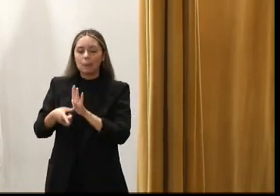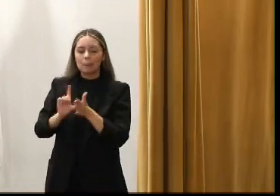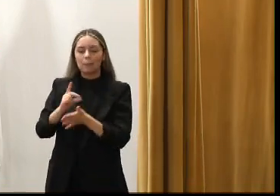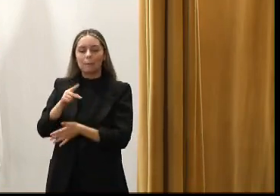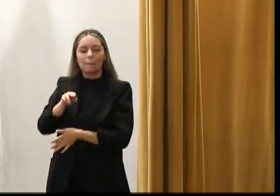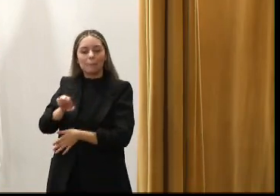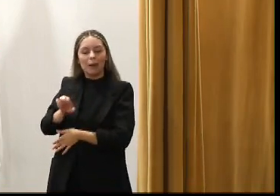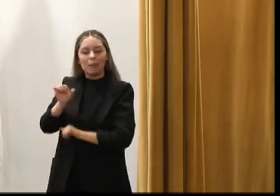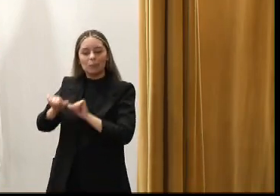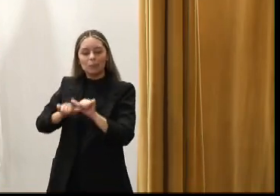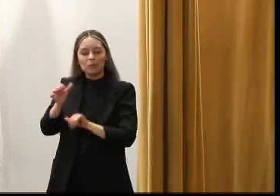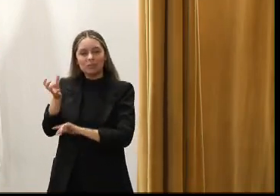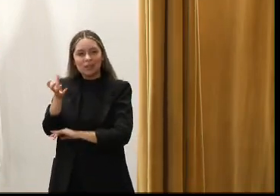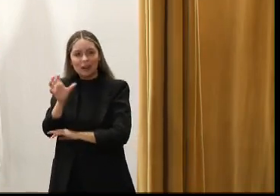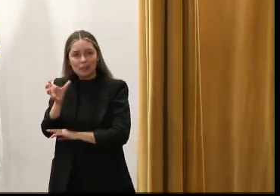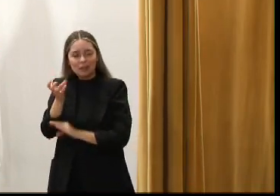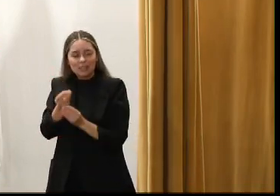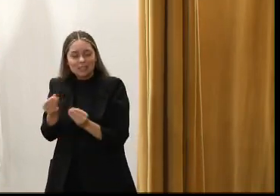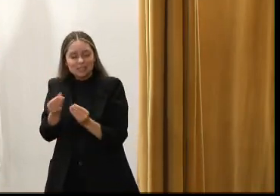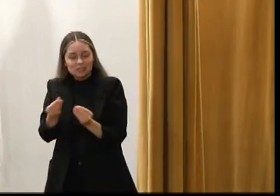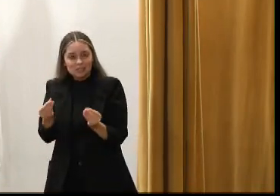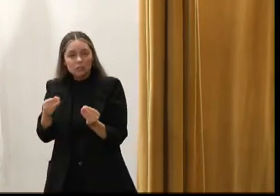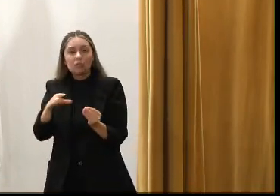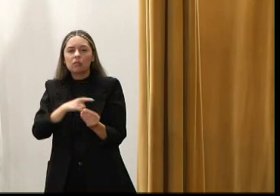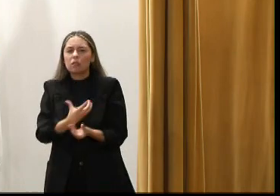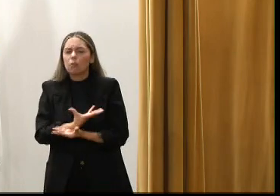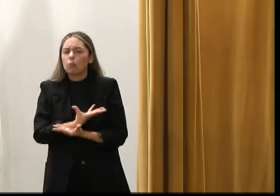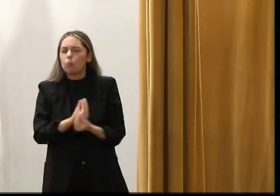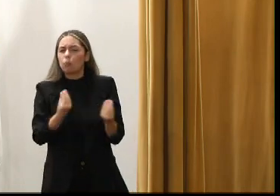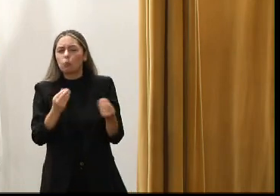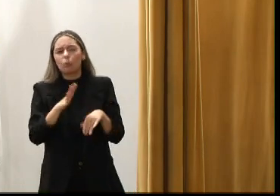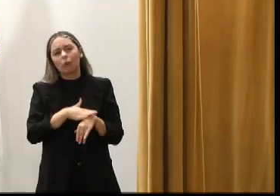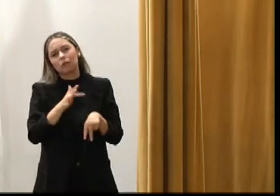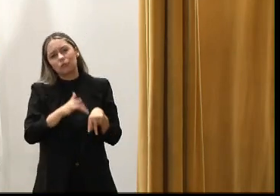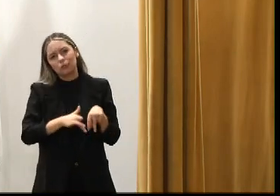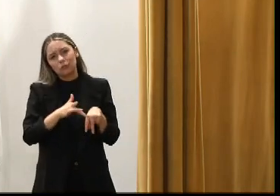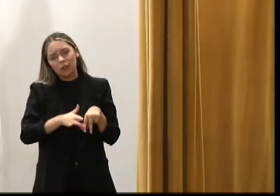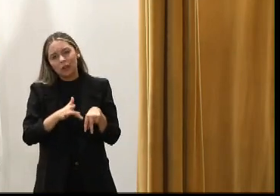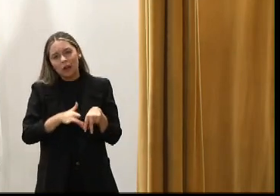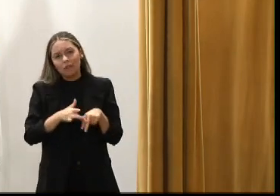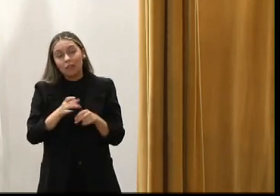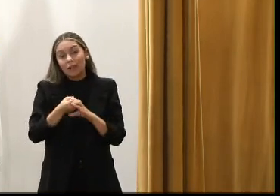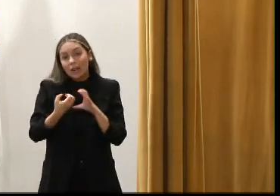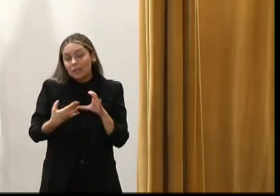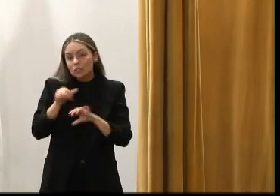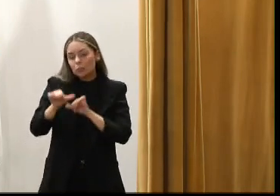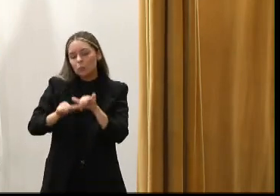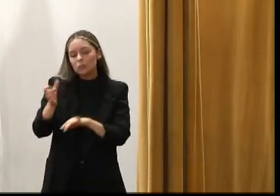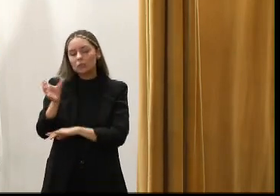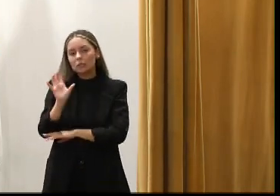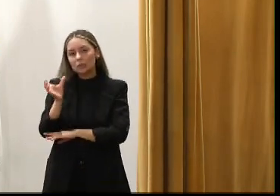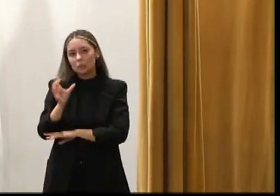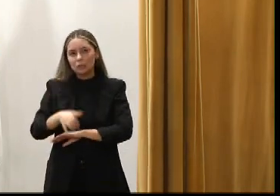pré-mudanças climáticas sensíveis muito mais vulneráveis num cenário de mudança climática.